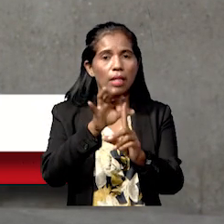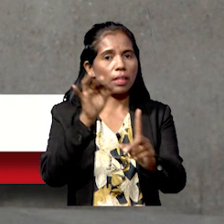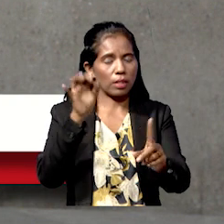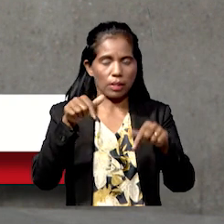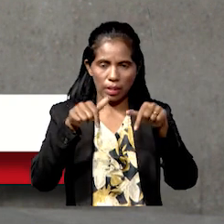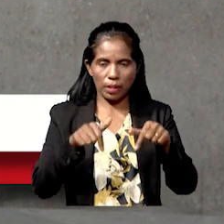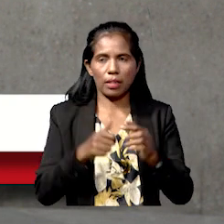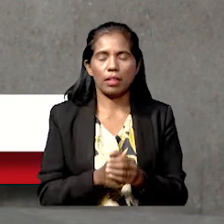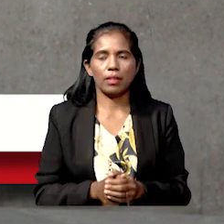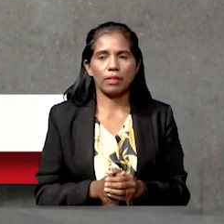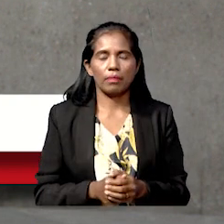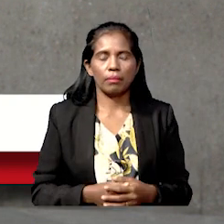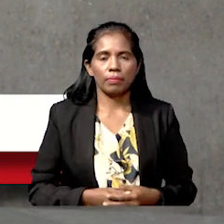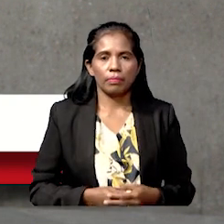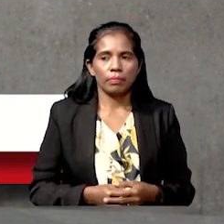em termos de